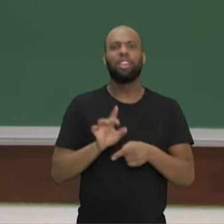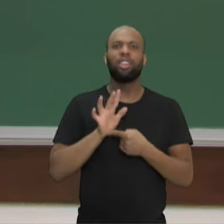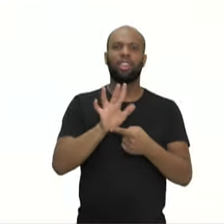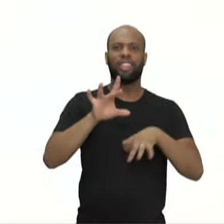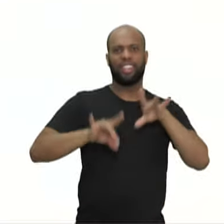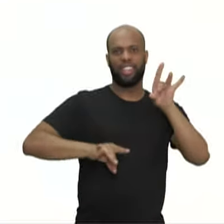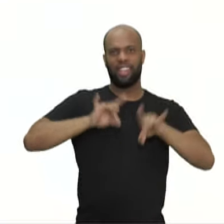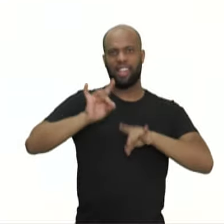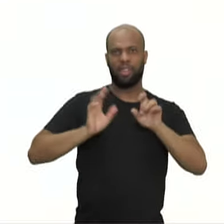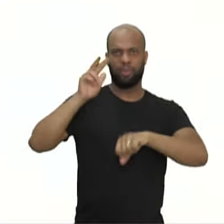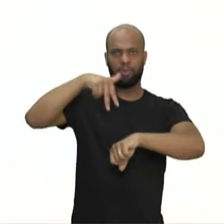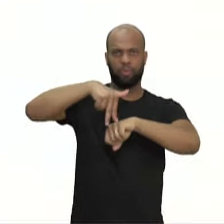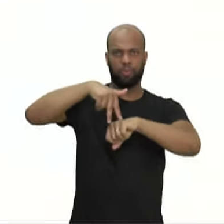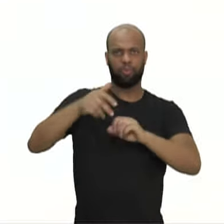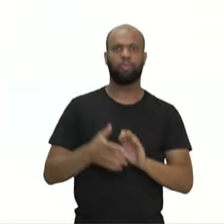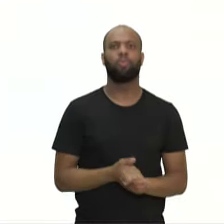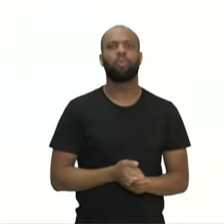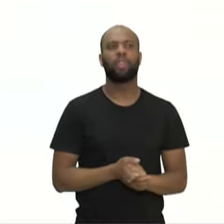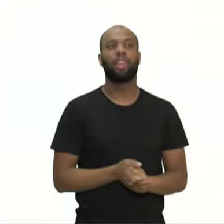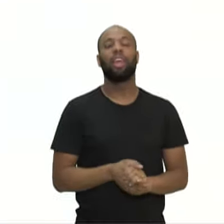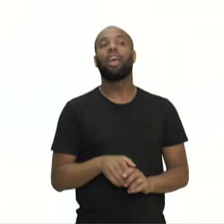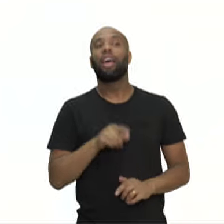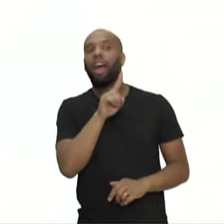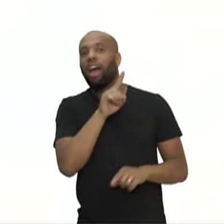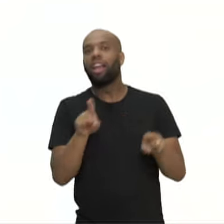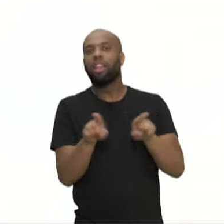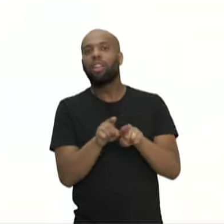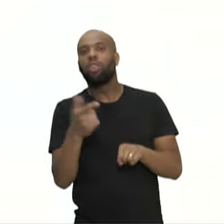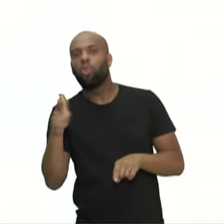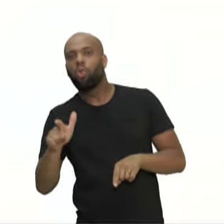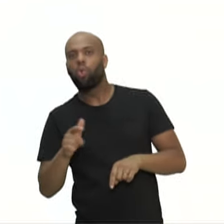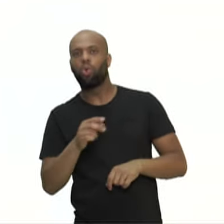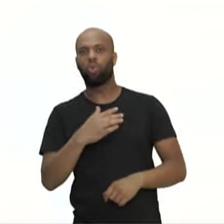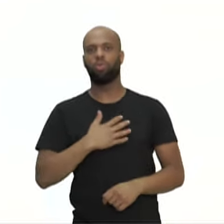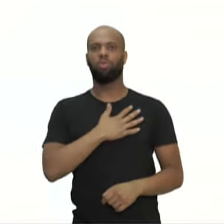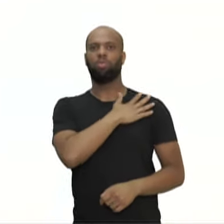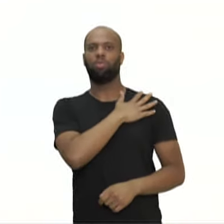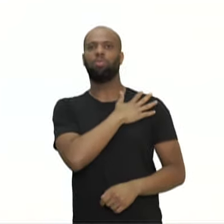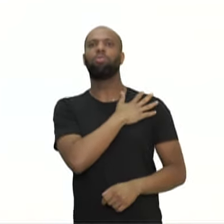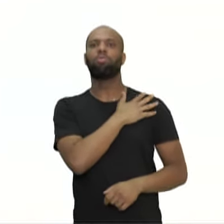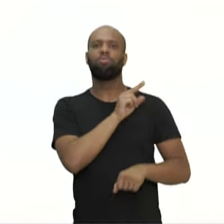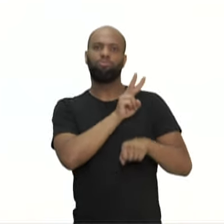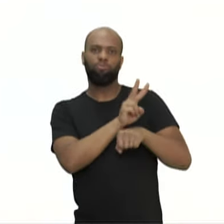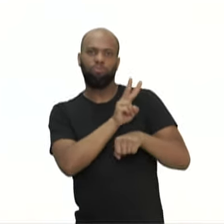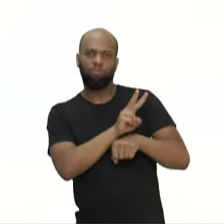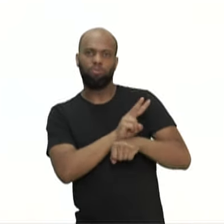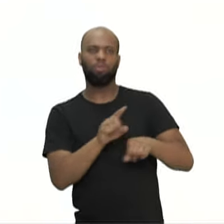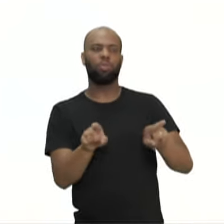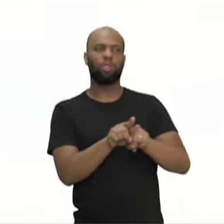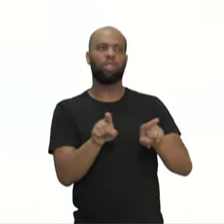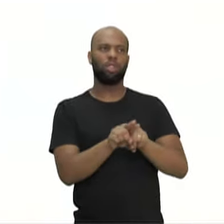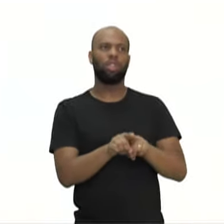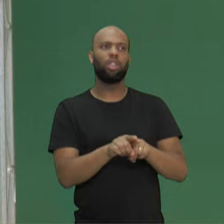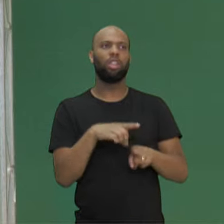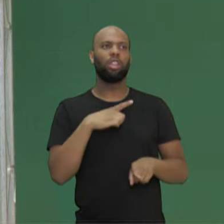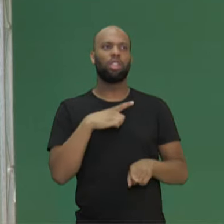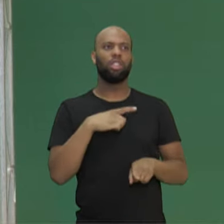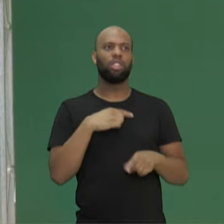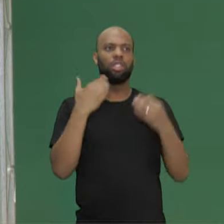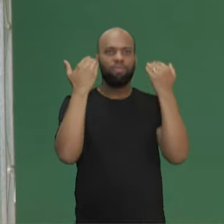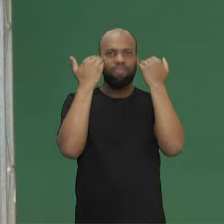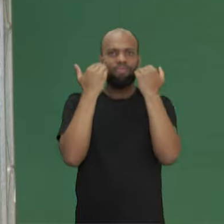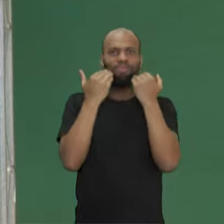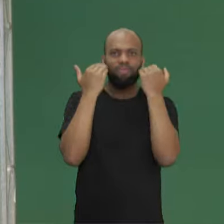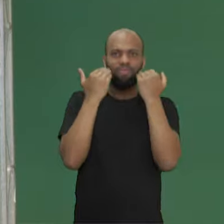teatral. Aqui, o outro guarda, né? Então, para vocês verem a questão do jogo e tal. E na lateral também tinha aqui